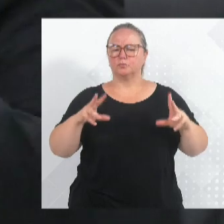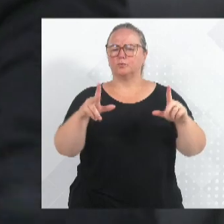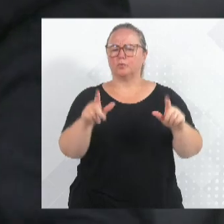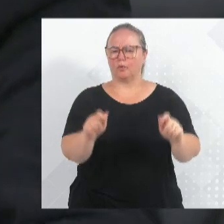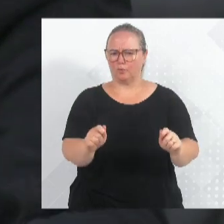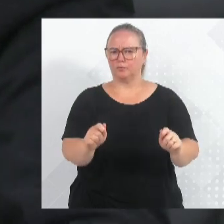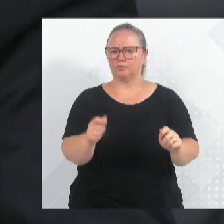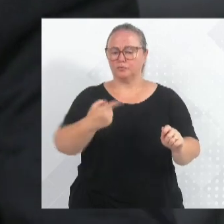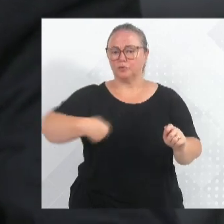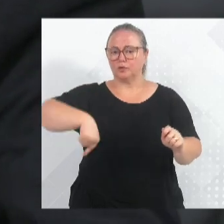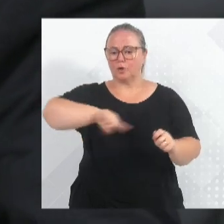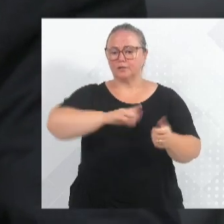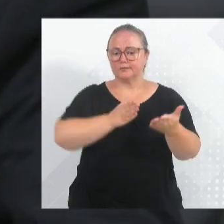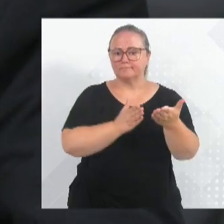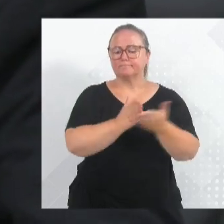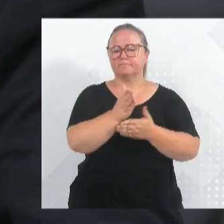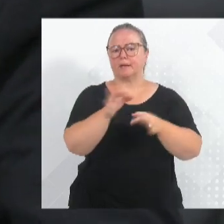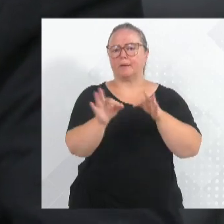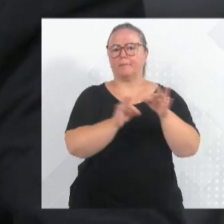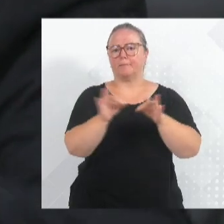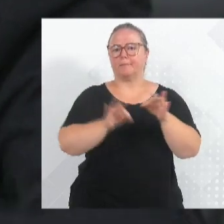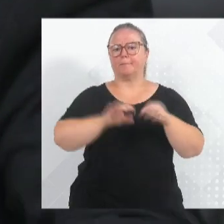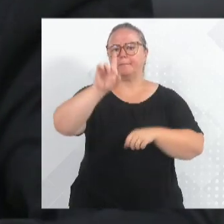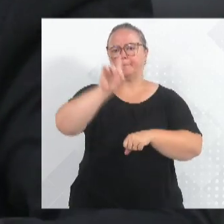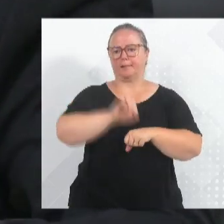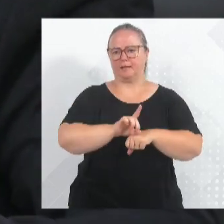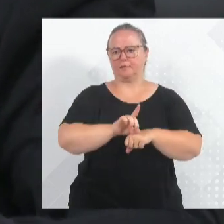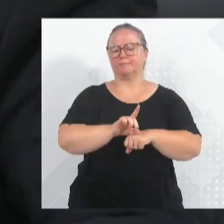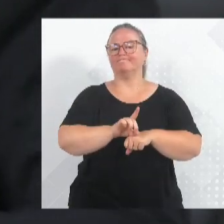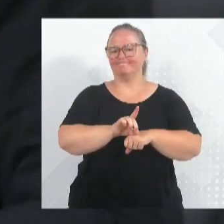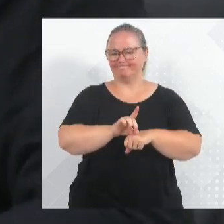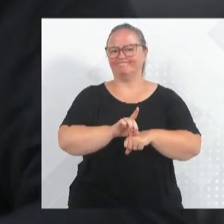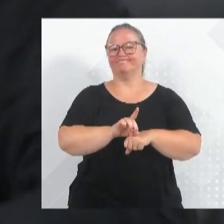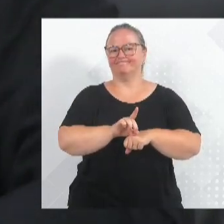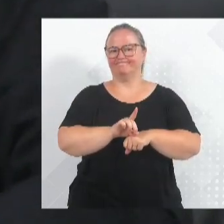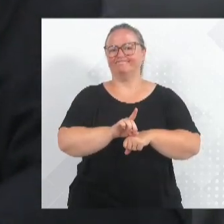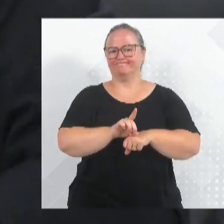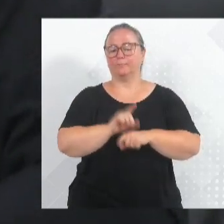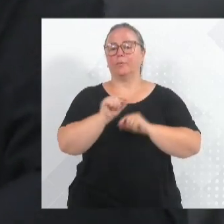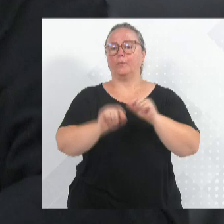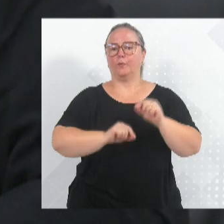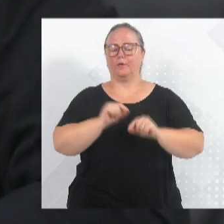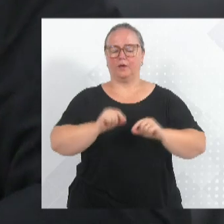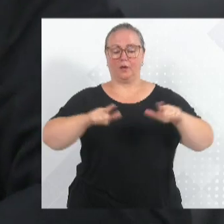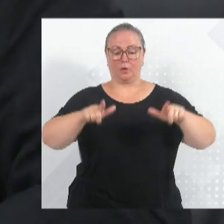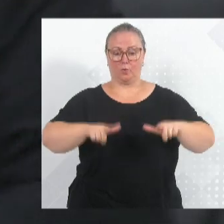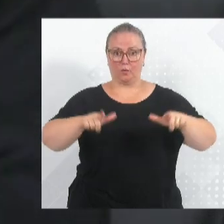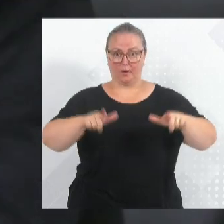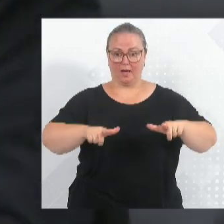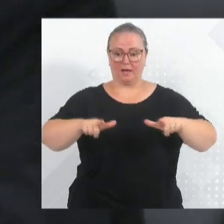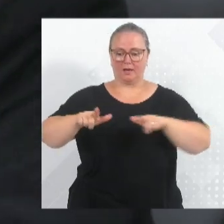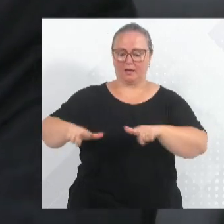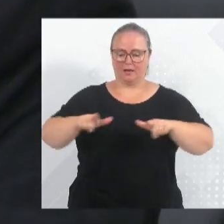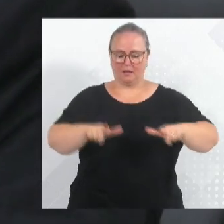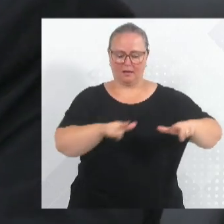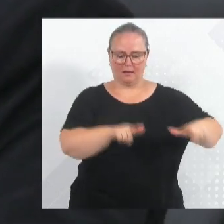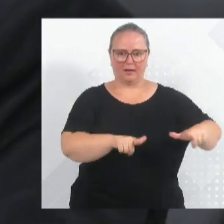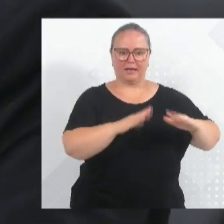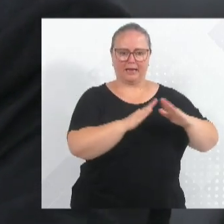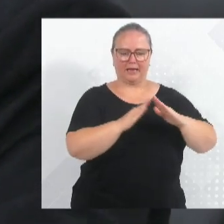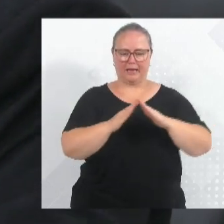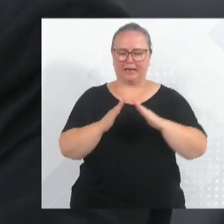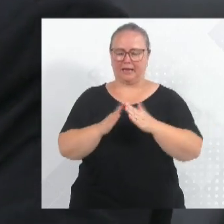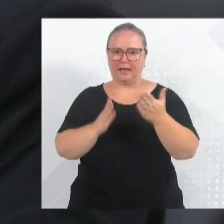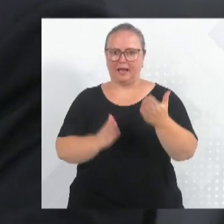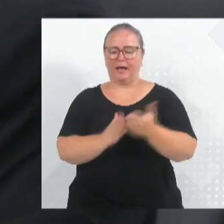porque nós aprovamos aqui plano diretor, senhores vereadores, onde se constrói um loteamento em Blumenau, se aprova um loteamento em Blumenau no